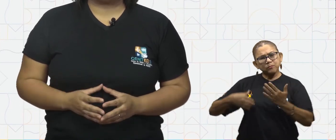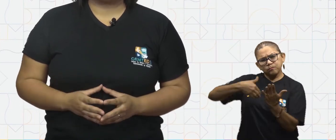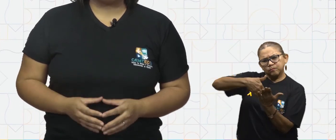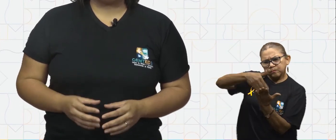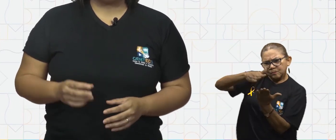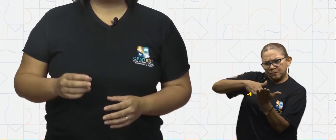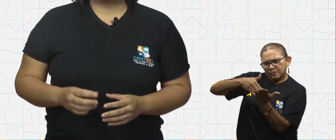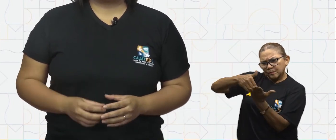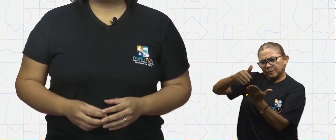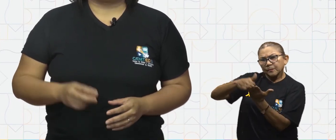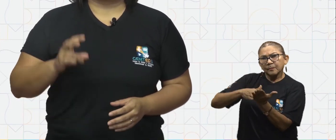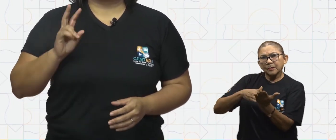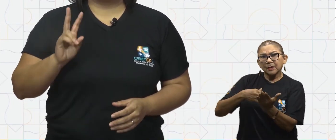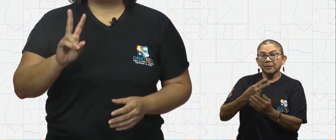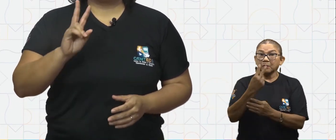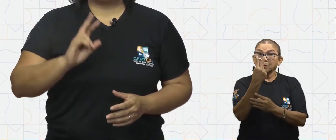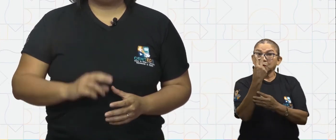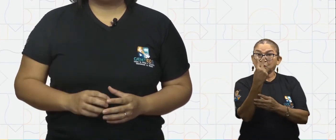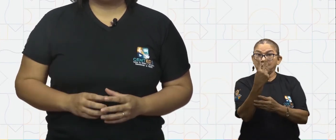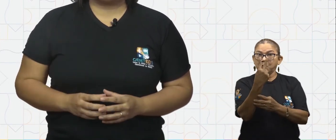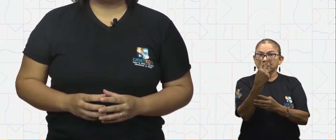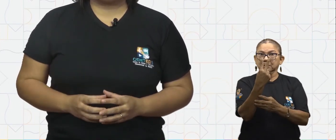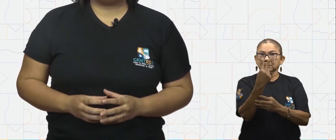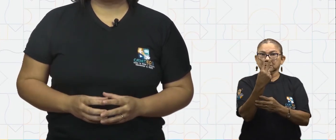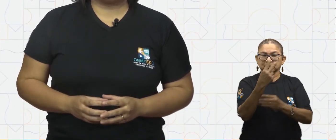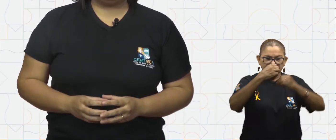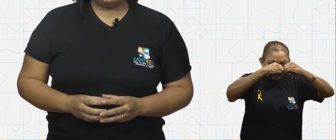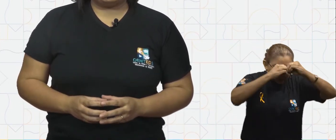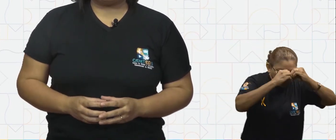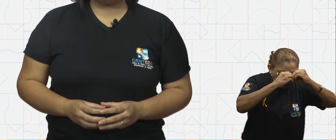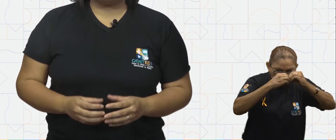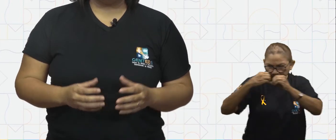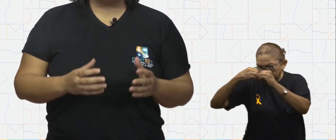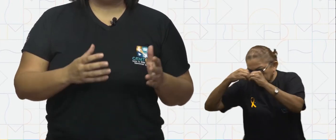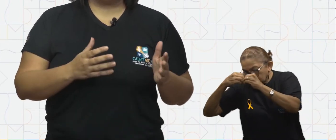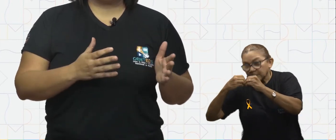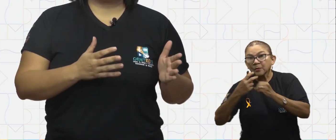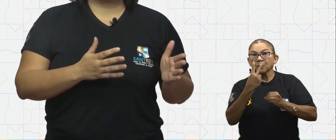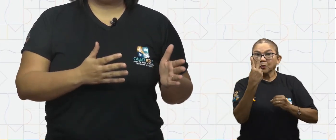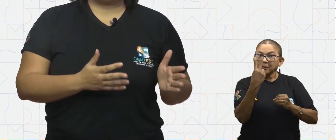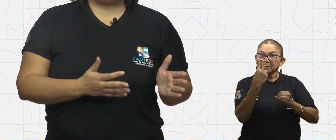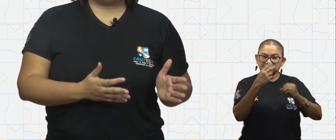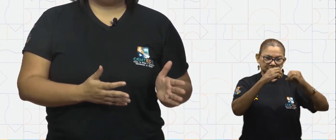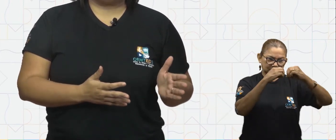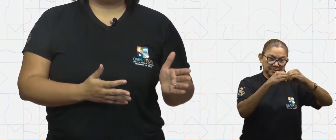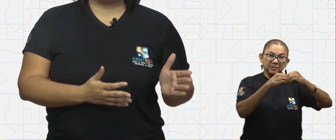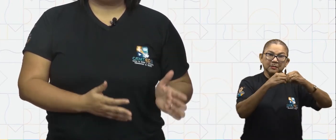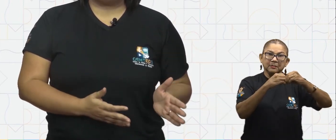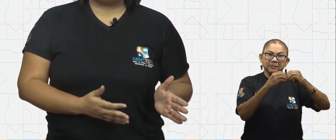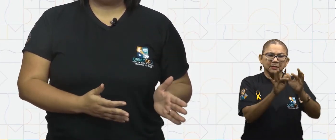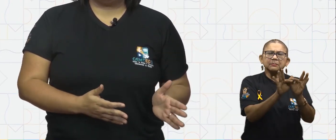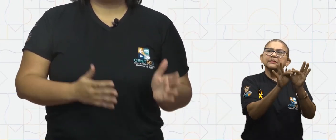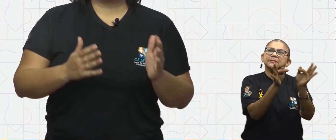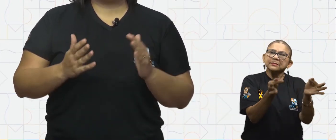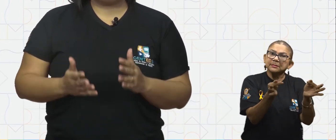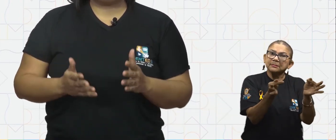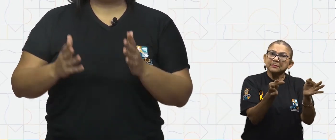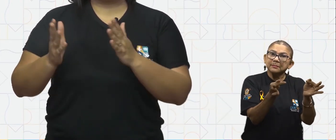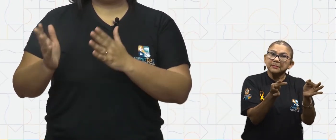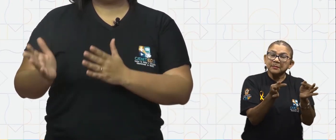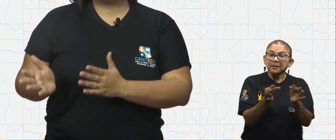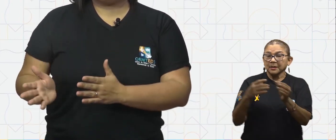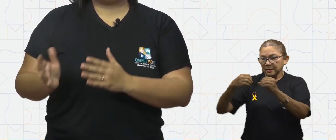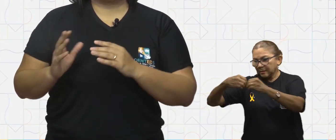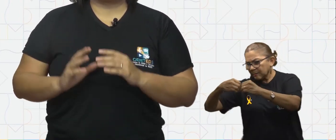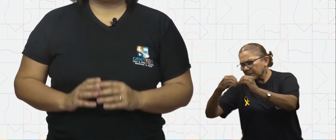uma célula. Existem 2 tipos de microscópios eletrônicos: o microscópio eletrônico de transmissão e